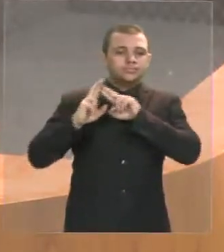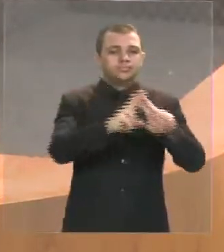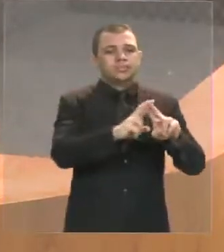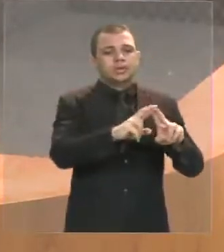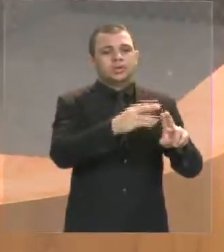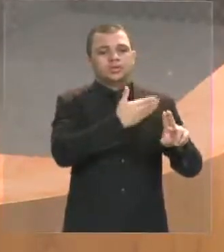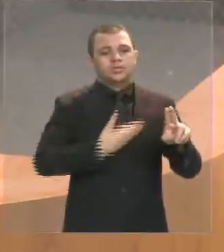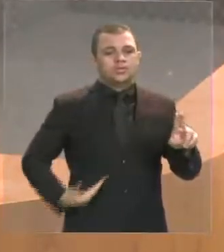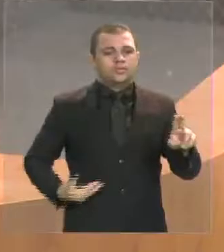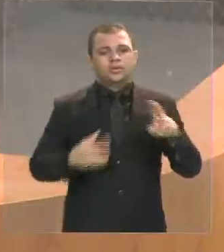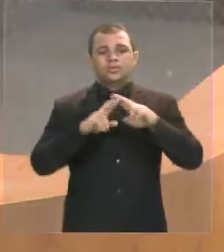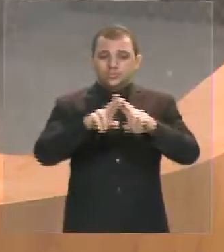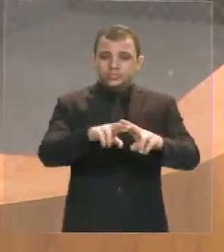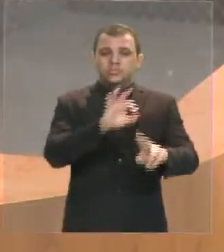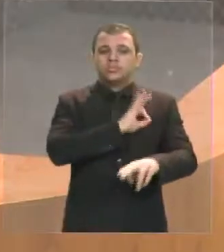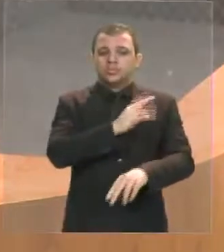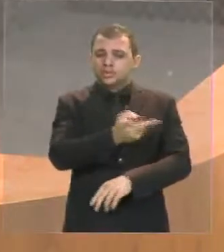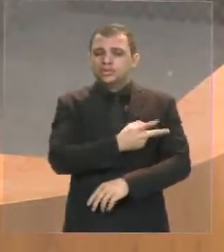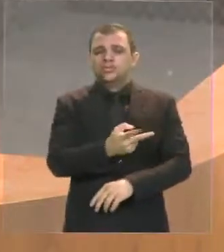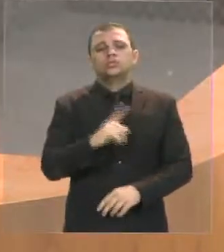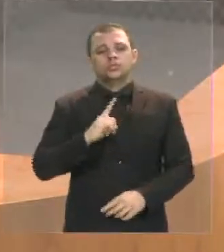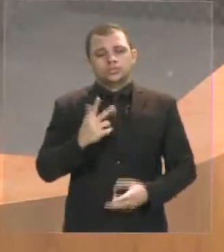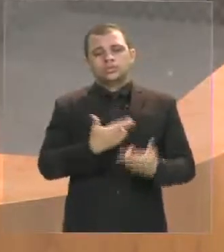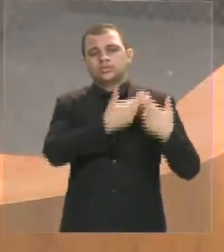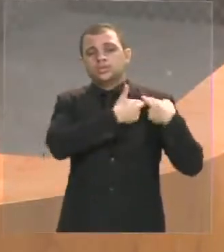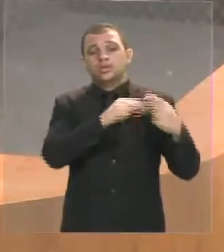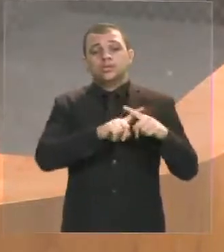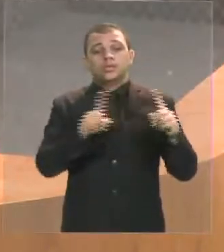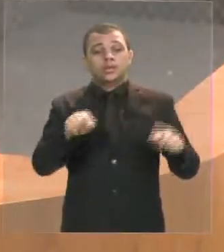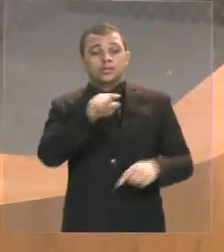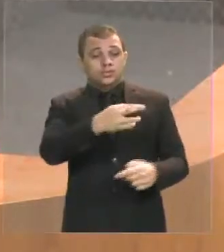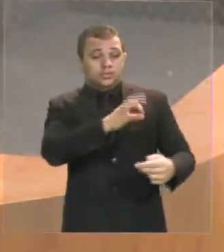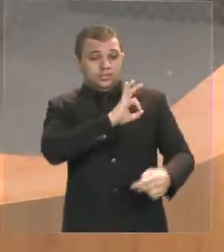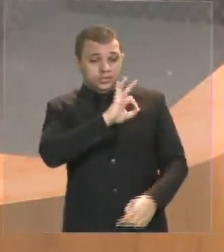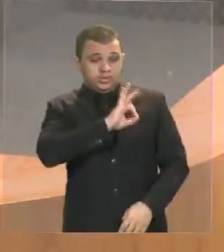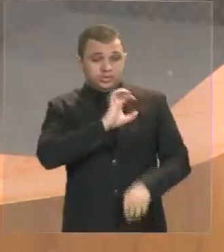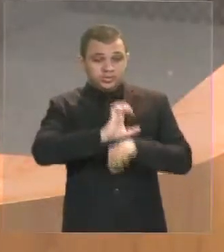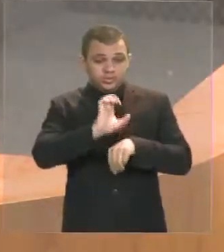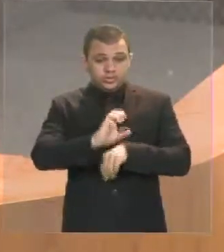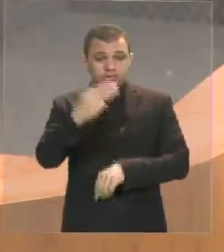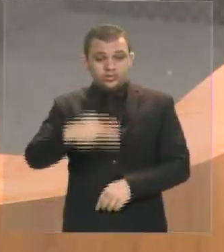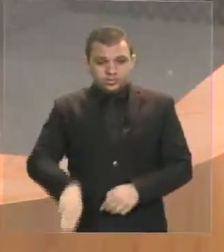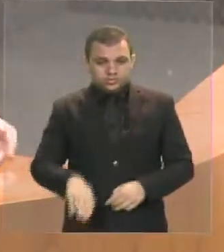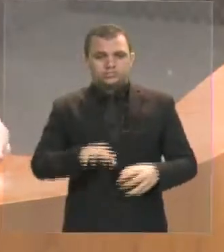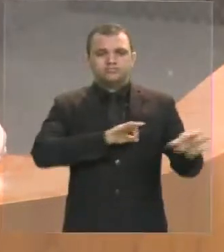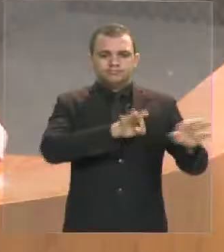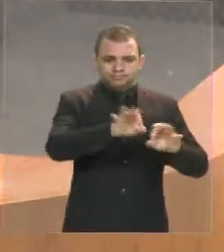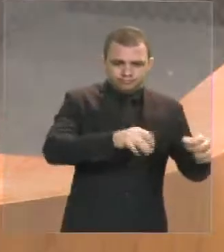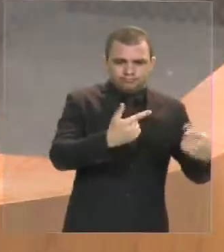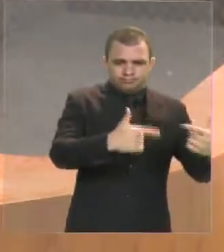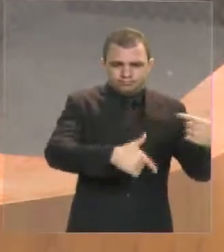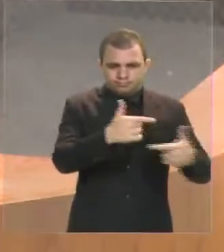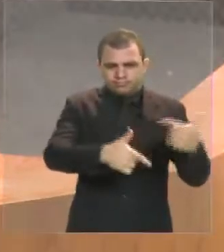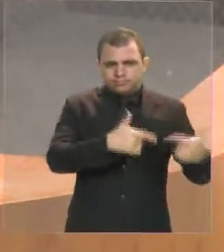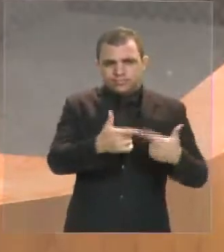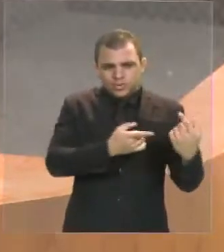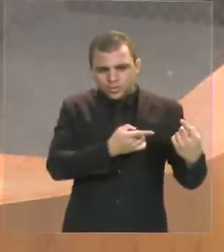polícia. A polícia do Maranhão está combatendo esse tipo de